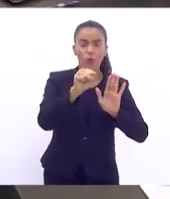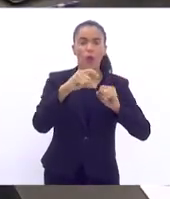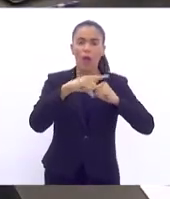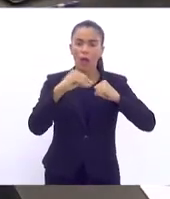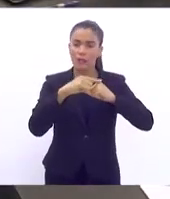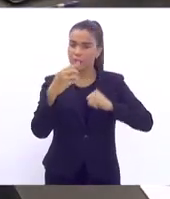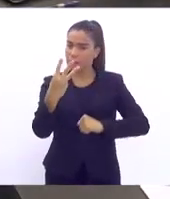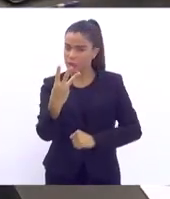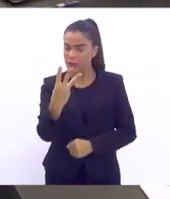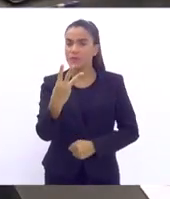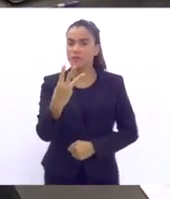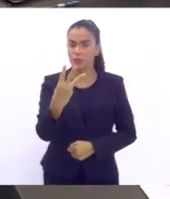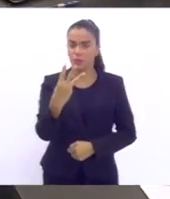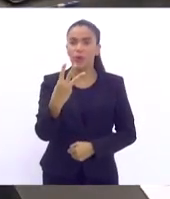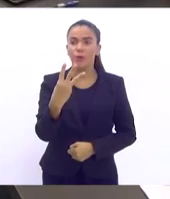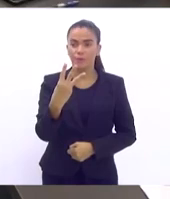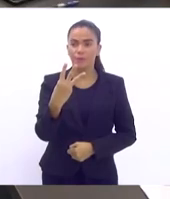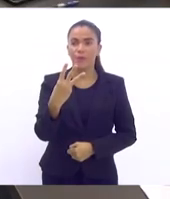único